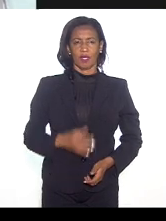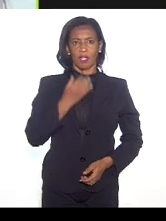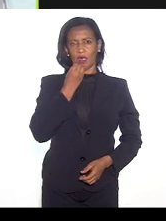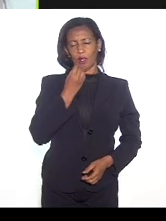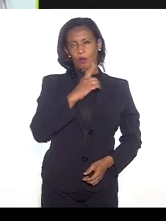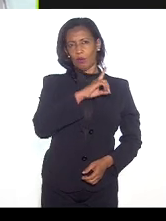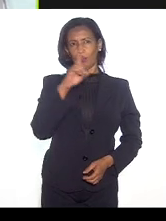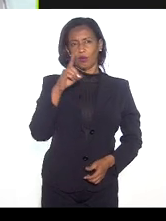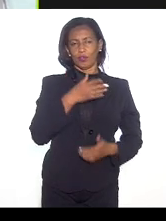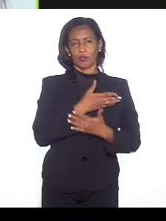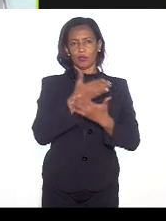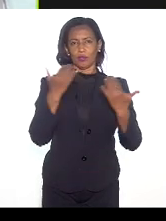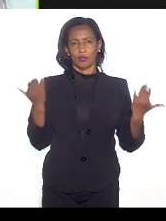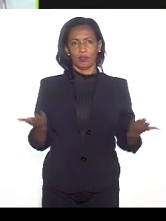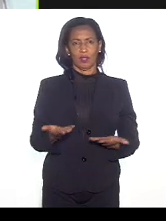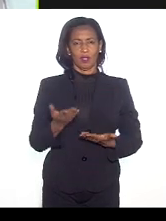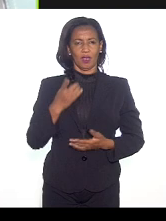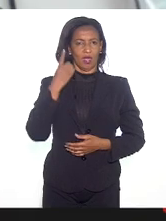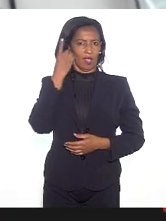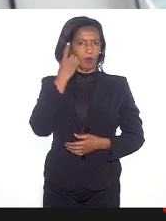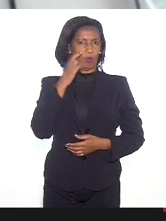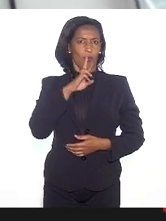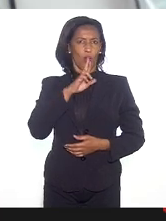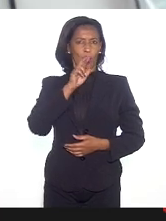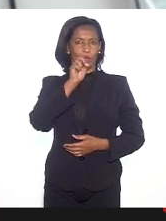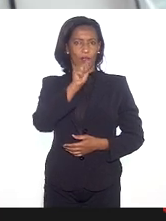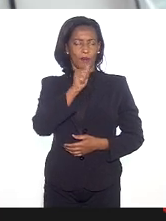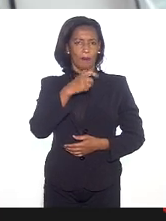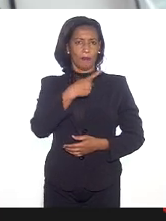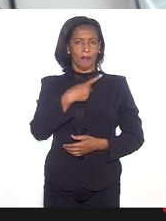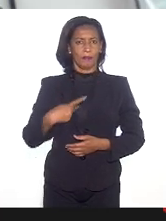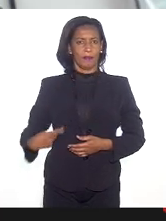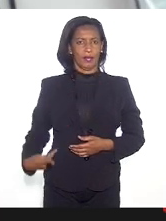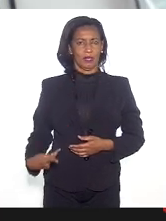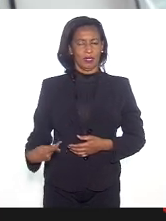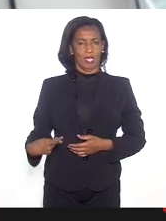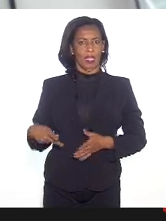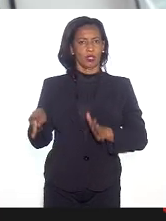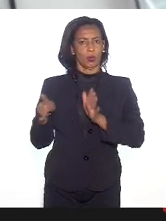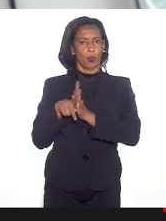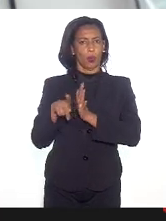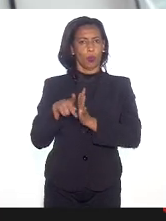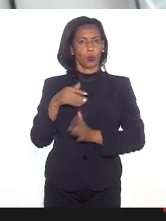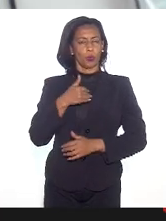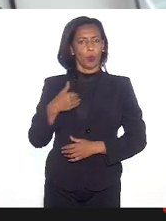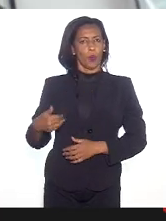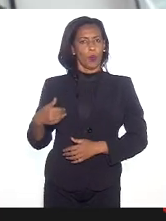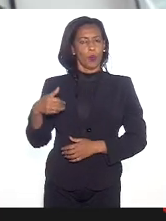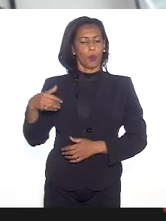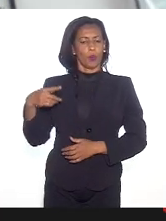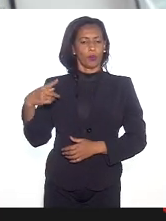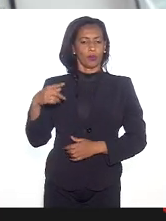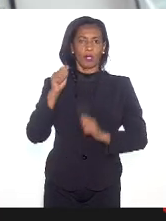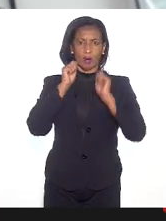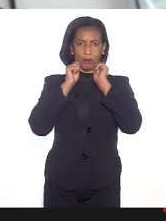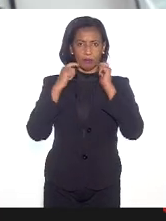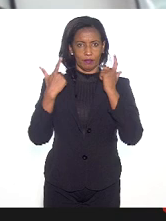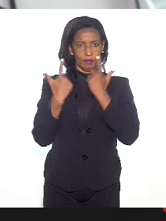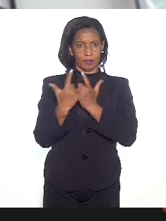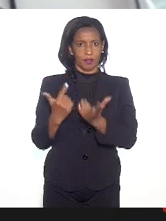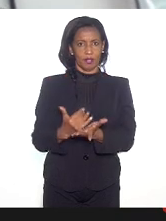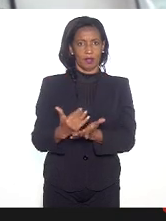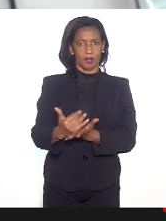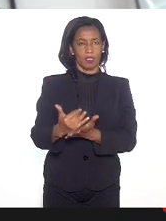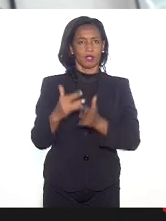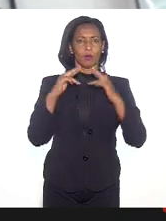Bom dia a todos. Deputado estadual Rodrigo Amorim, presidente da Comissão de Servidores Públicos da Assembleia Legislativa, dando início à